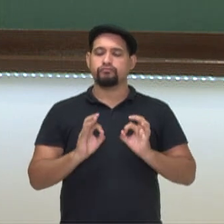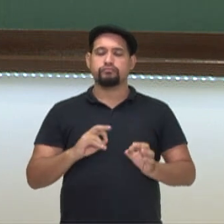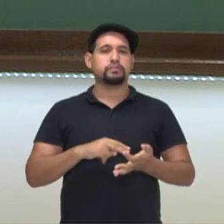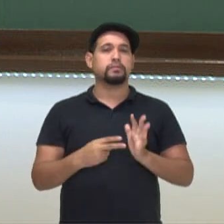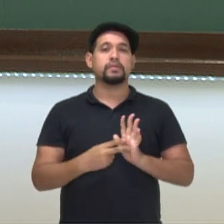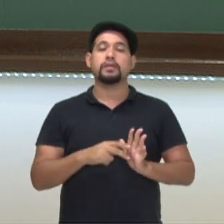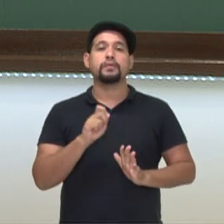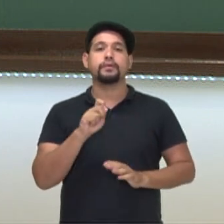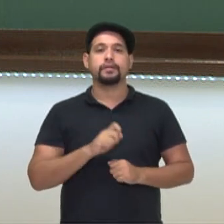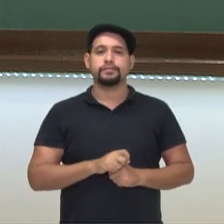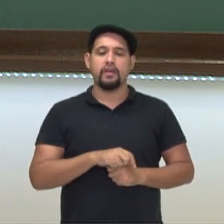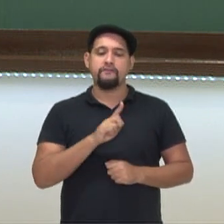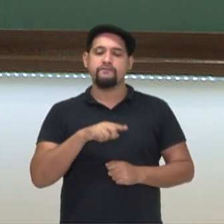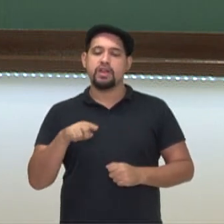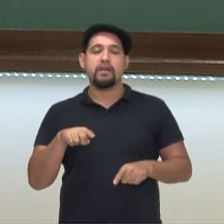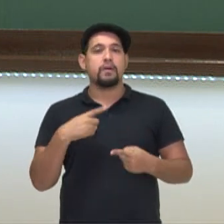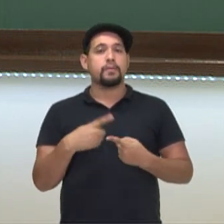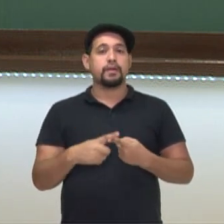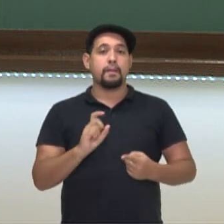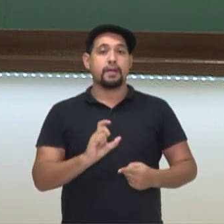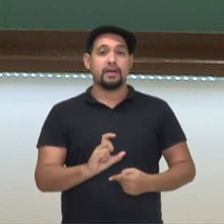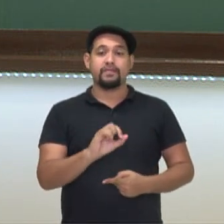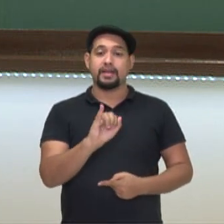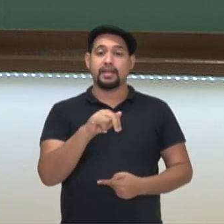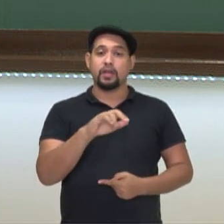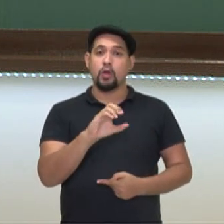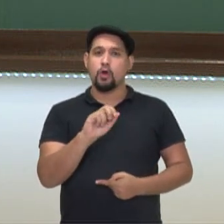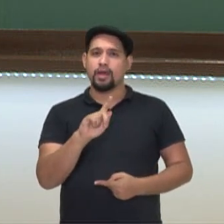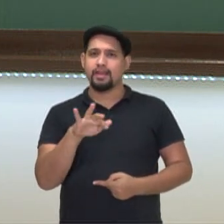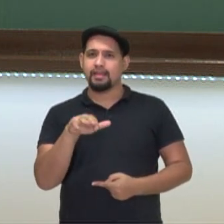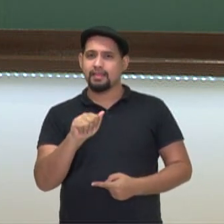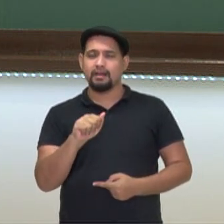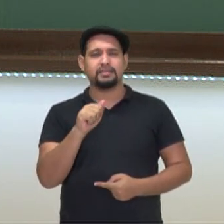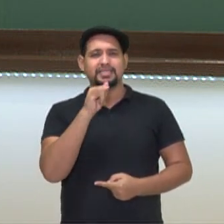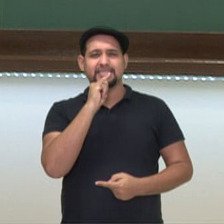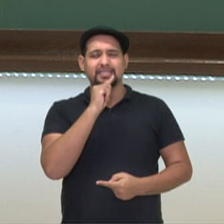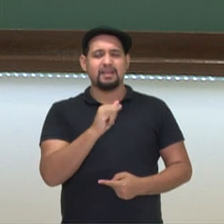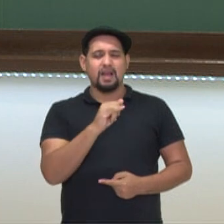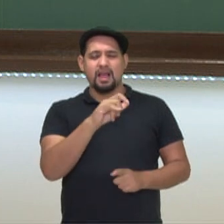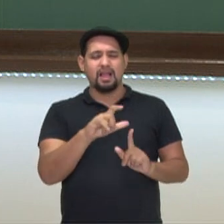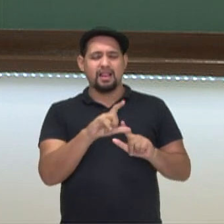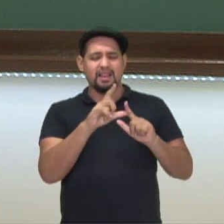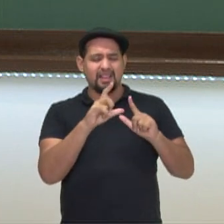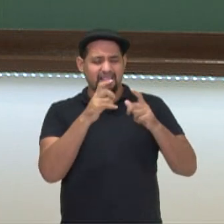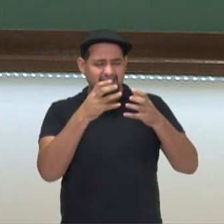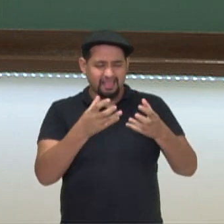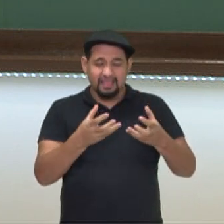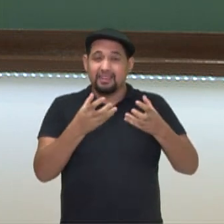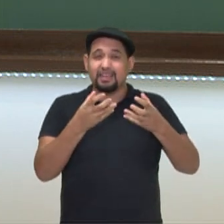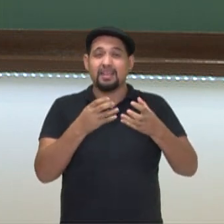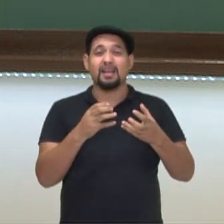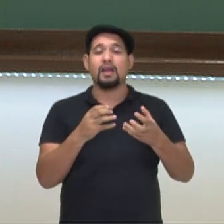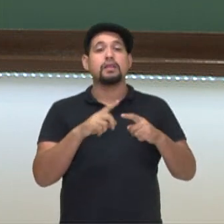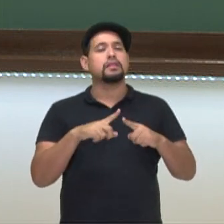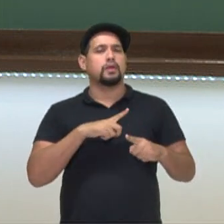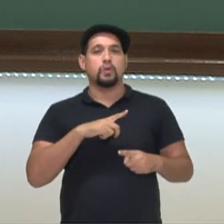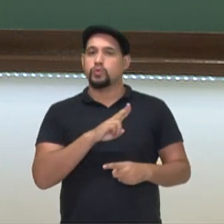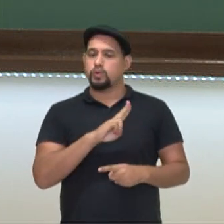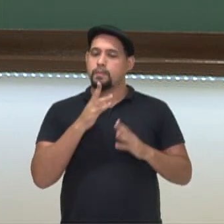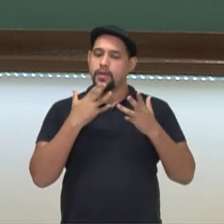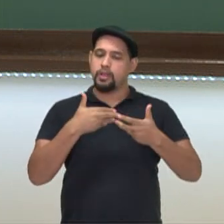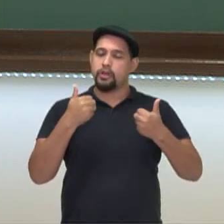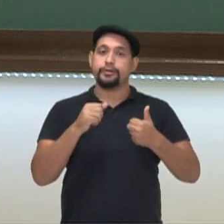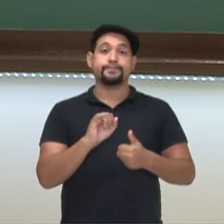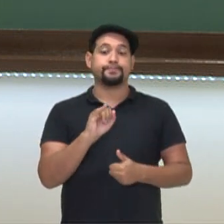é variável, porque a palavra incógnita ela é mais utilizada quando a letra aparece em equação. Então, a letra na equação ela tem um nome melhor